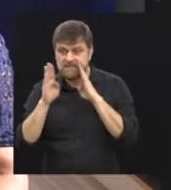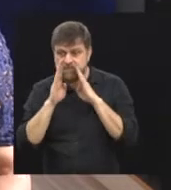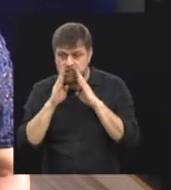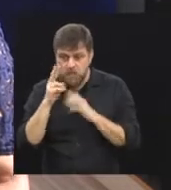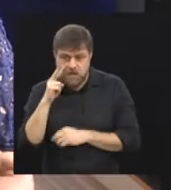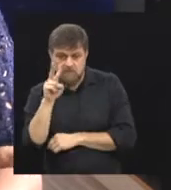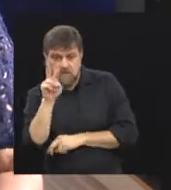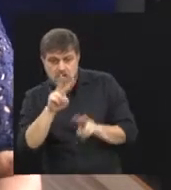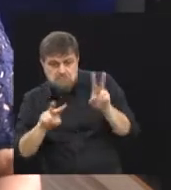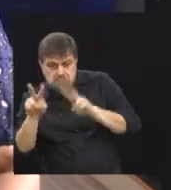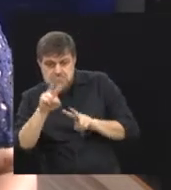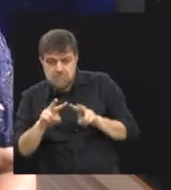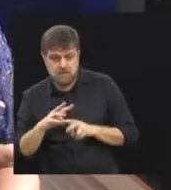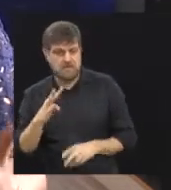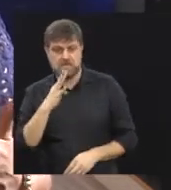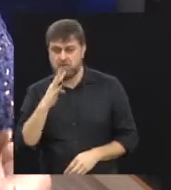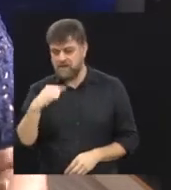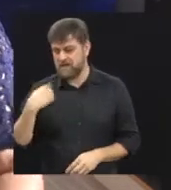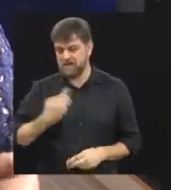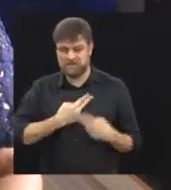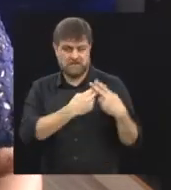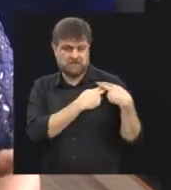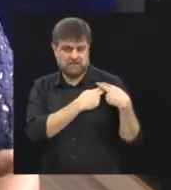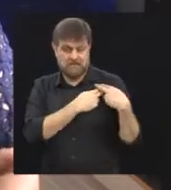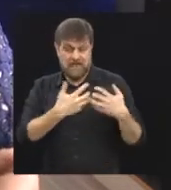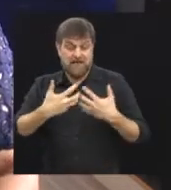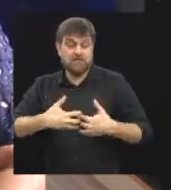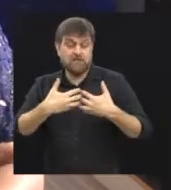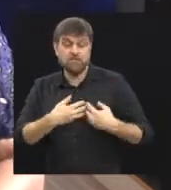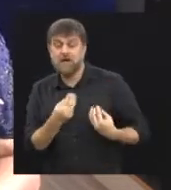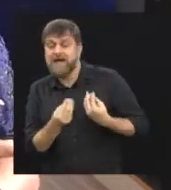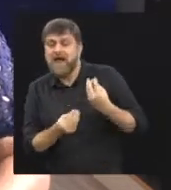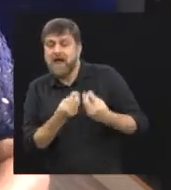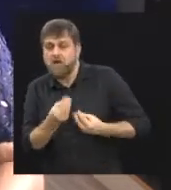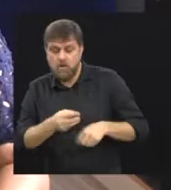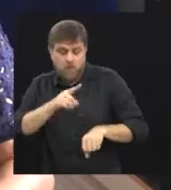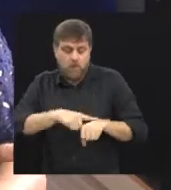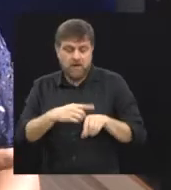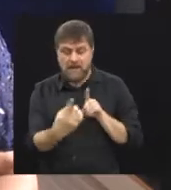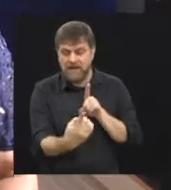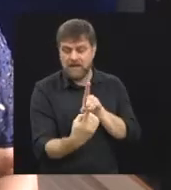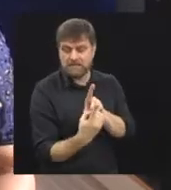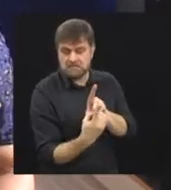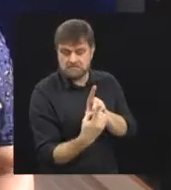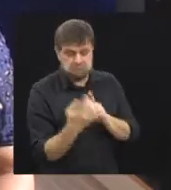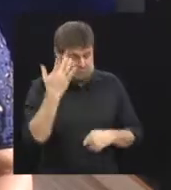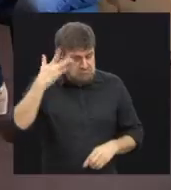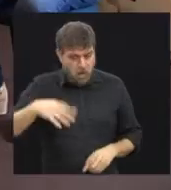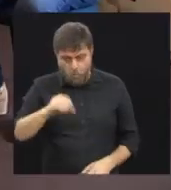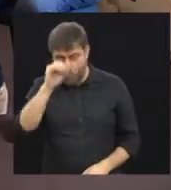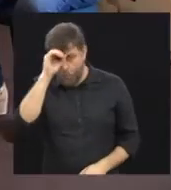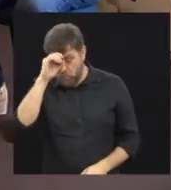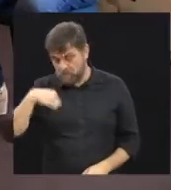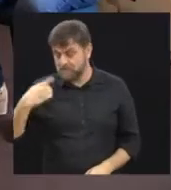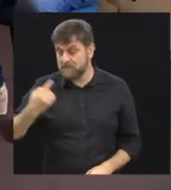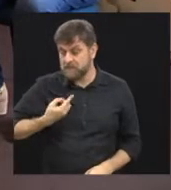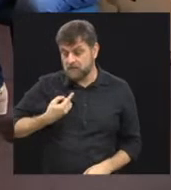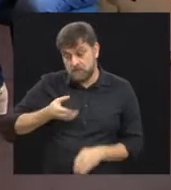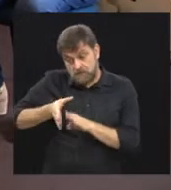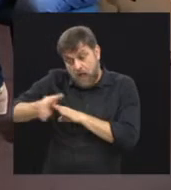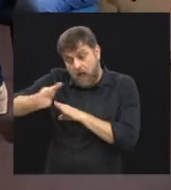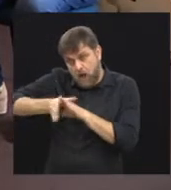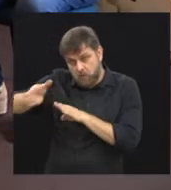não conhece a missão da casa, não sabe como é que funciona a casa, qual é o atendimento que é feito. Então, o que